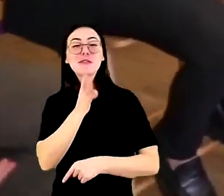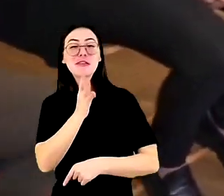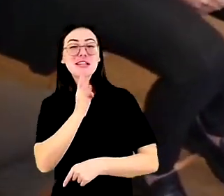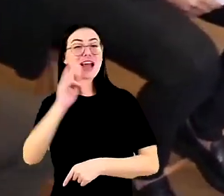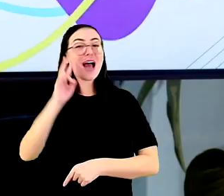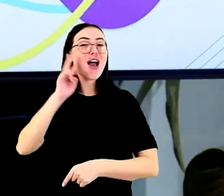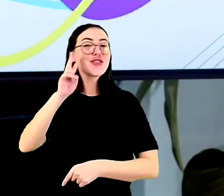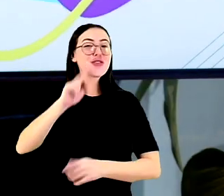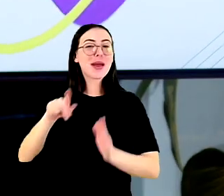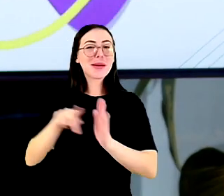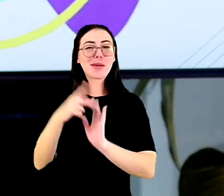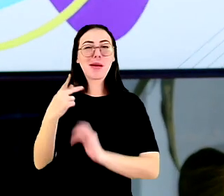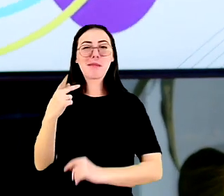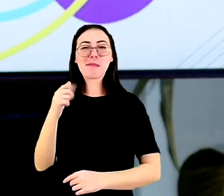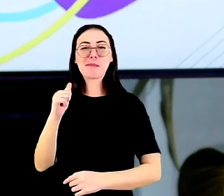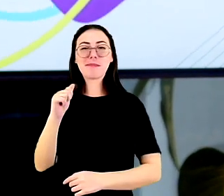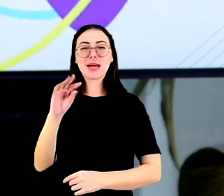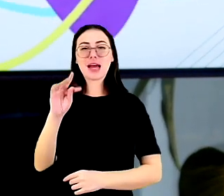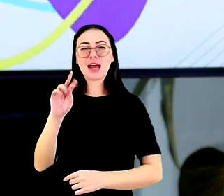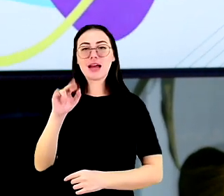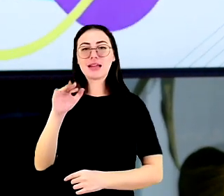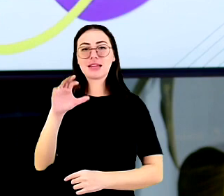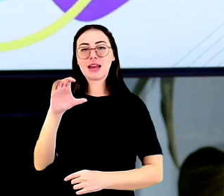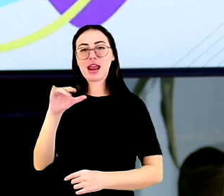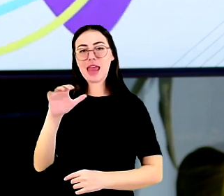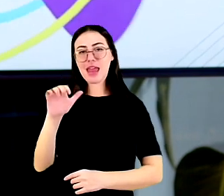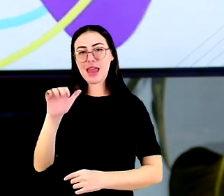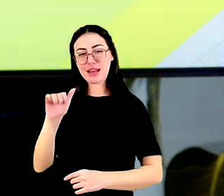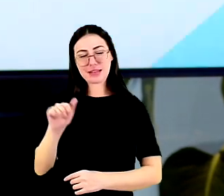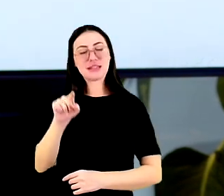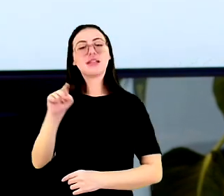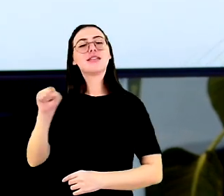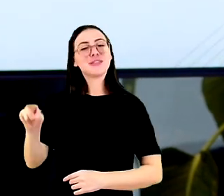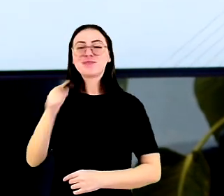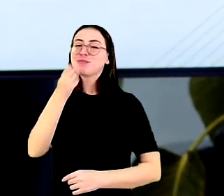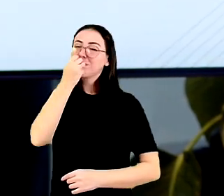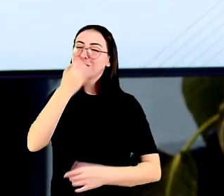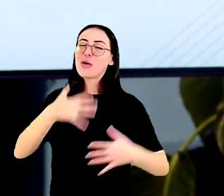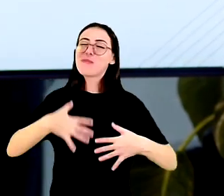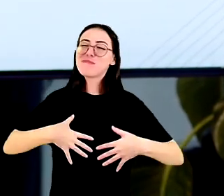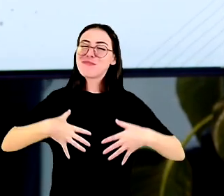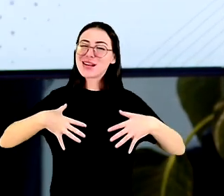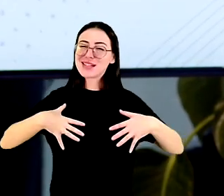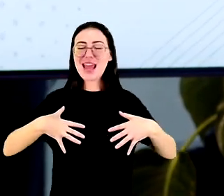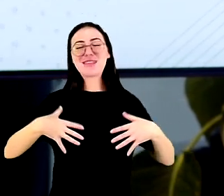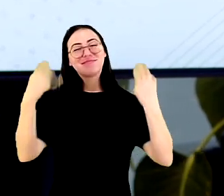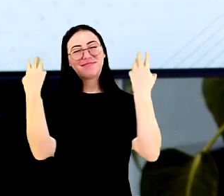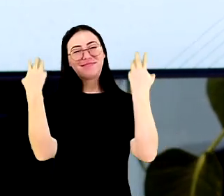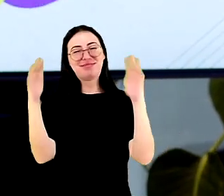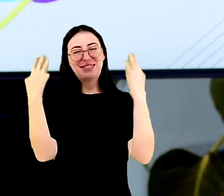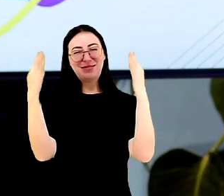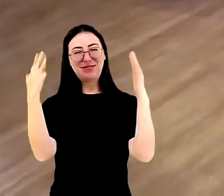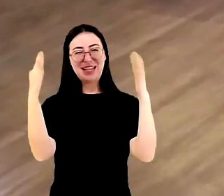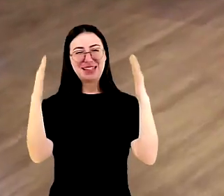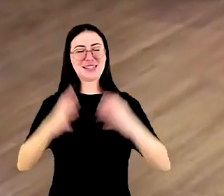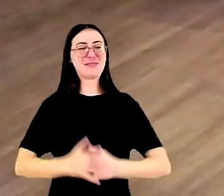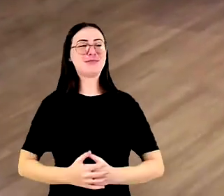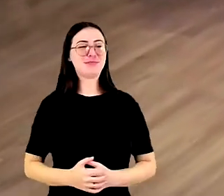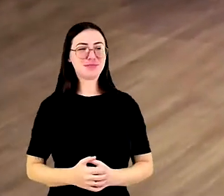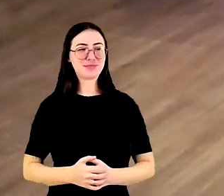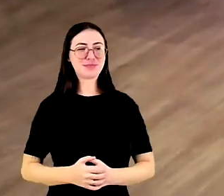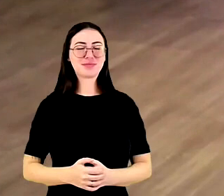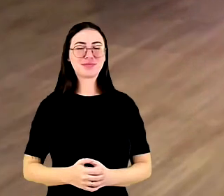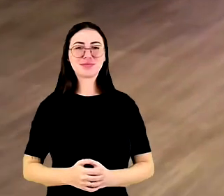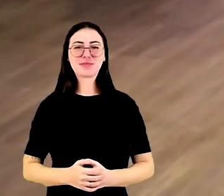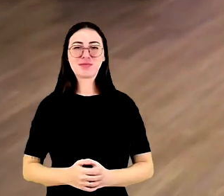Luiz, também por estar aqui hoje. A gente tem uma pergunta aqui da plateia. Legal. Primeiro, parabéns pela iniciativa. Viu, muito legal ter, como Raizen, ter uma